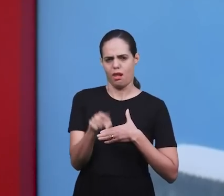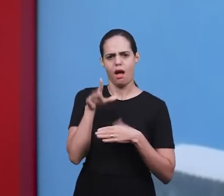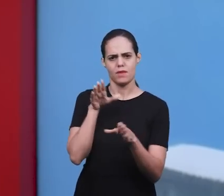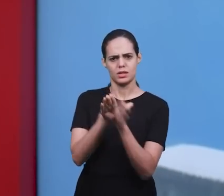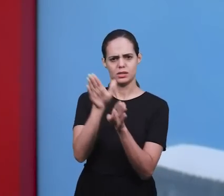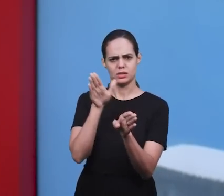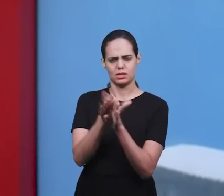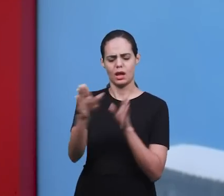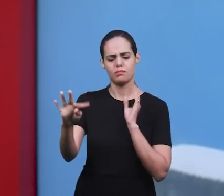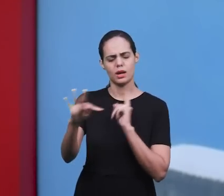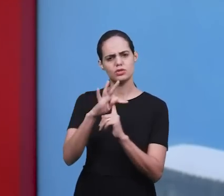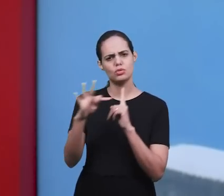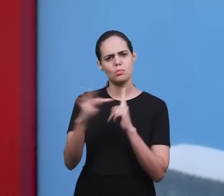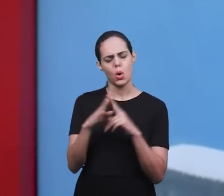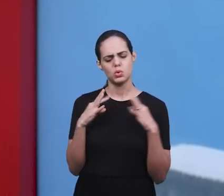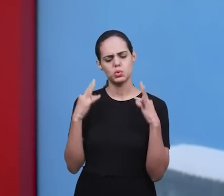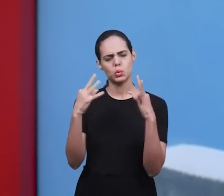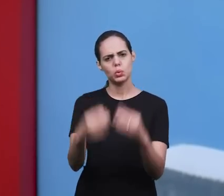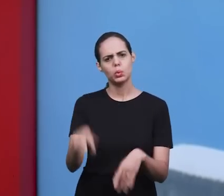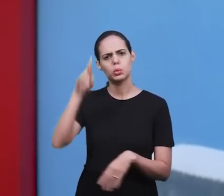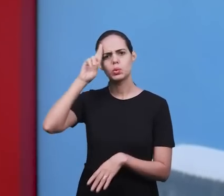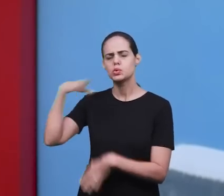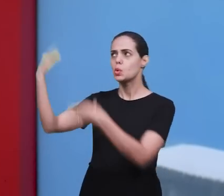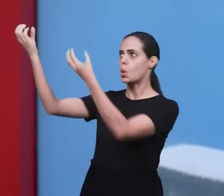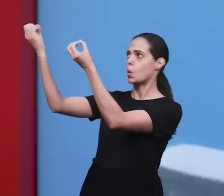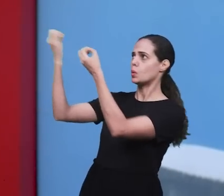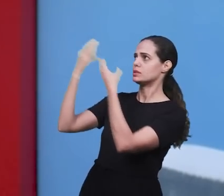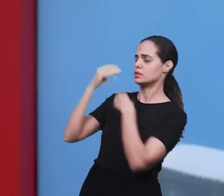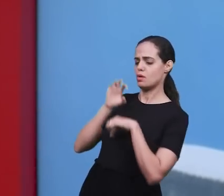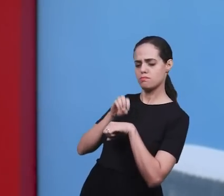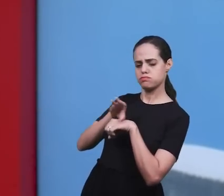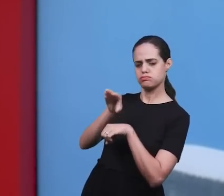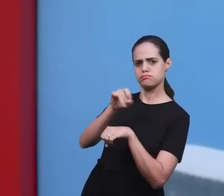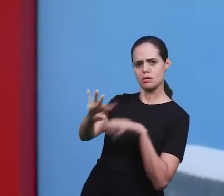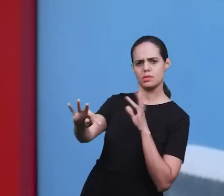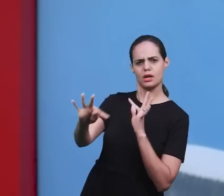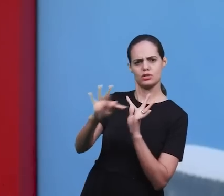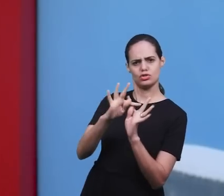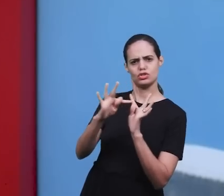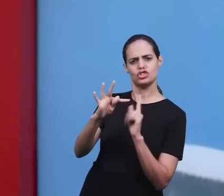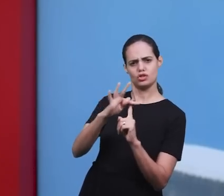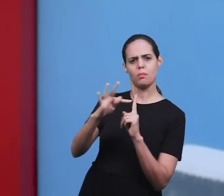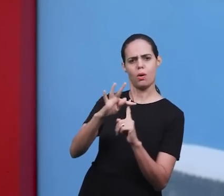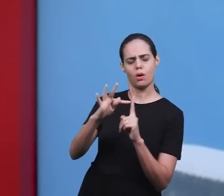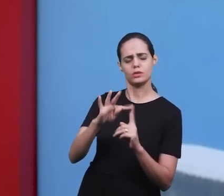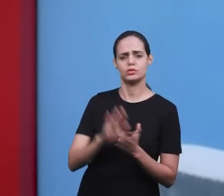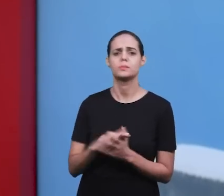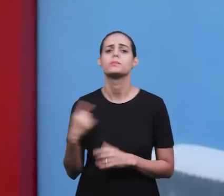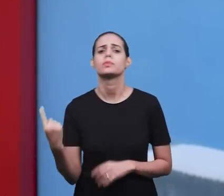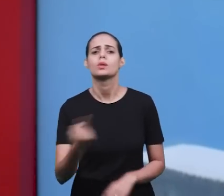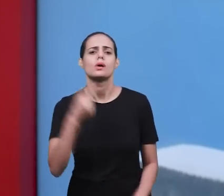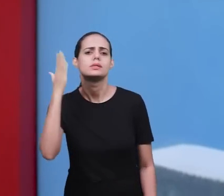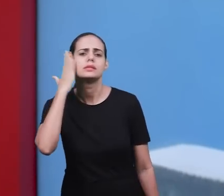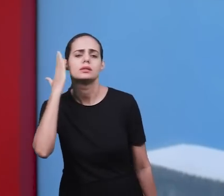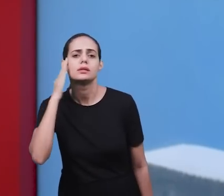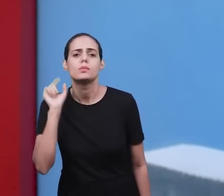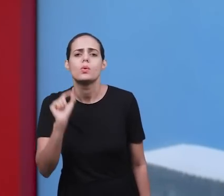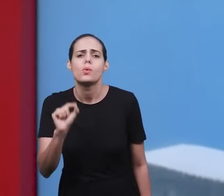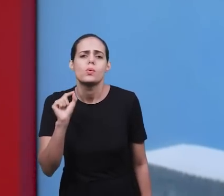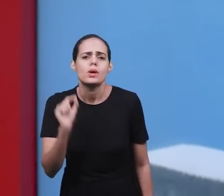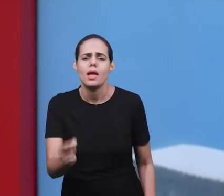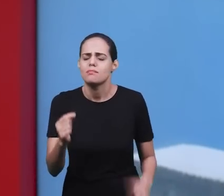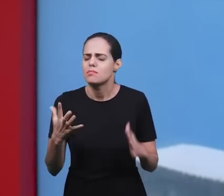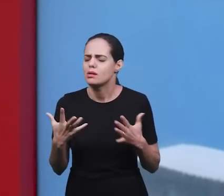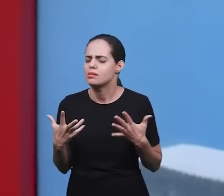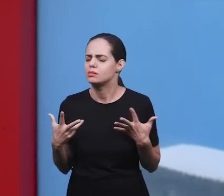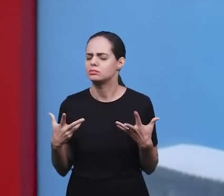lhe ensinado e que de melhor ele tinha aprendido na caminhada com o Senhor. Então entendemos que isso aqui é algo precioso e que